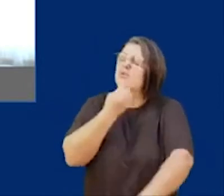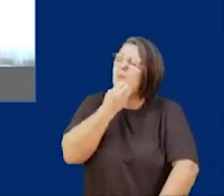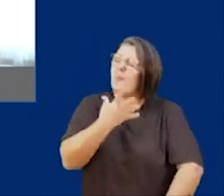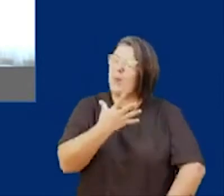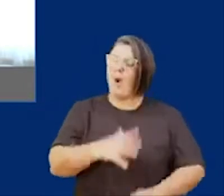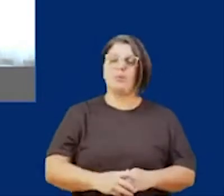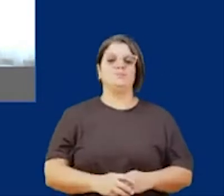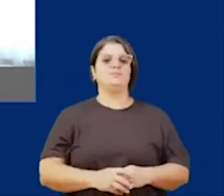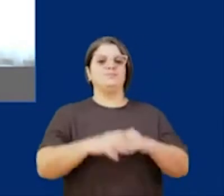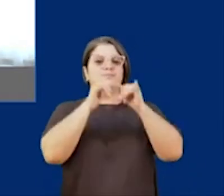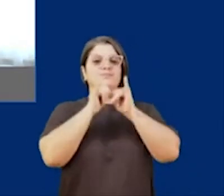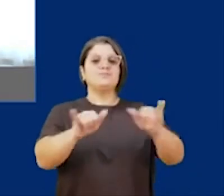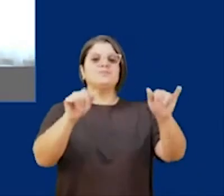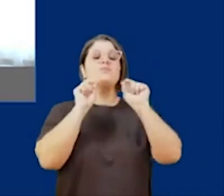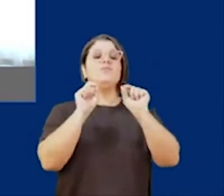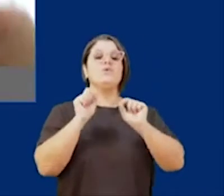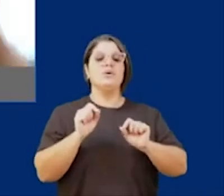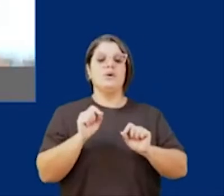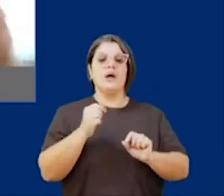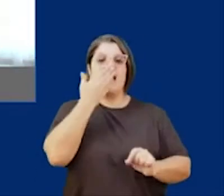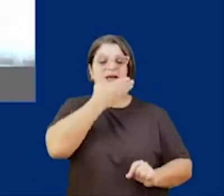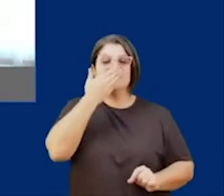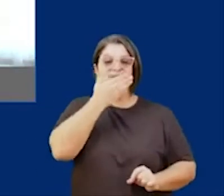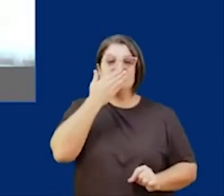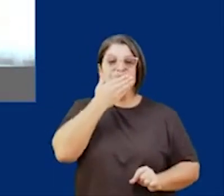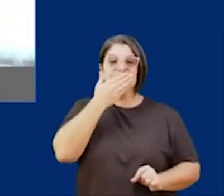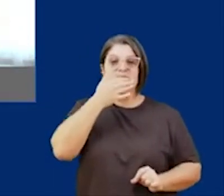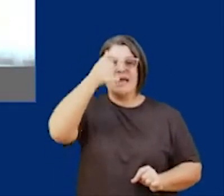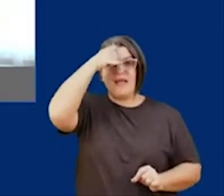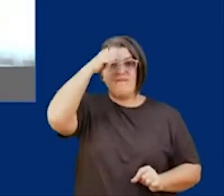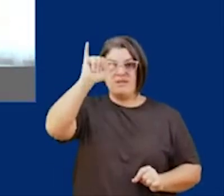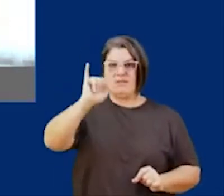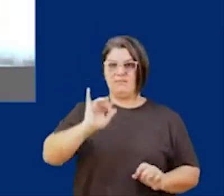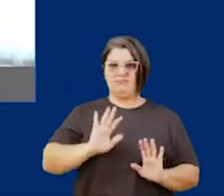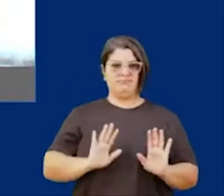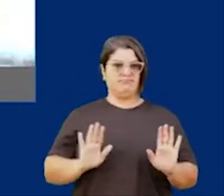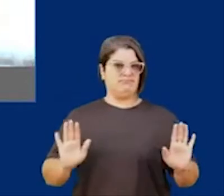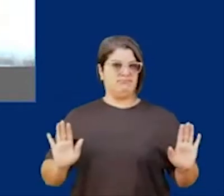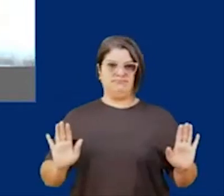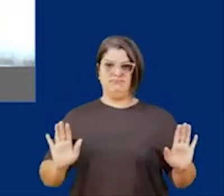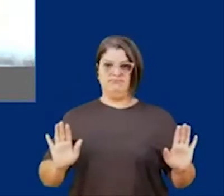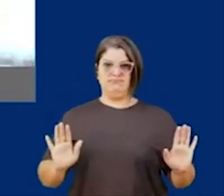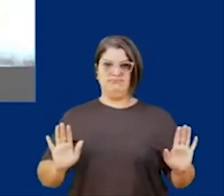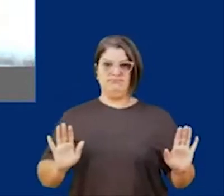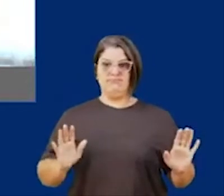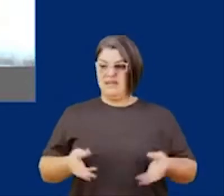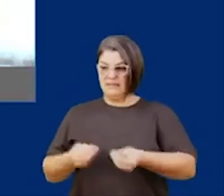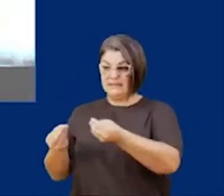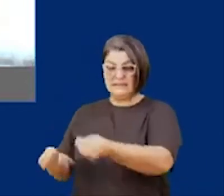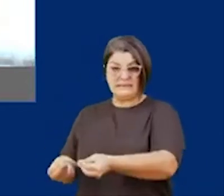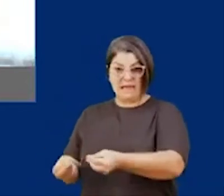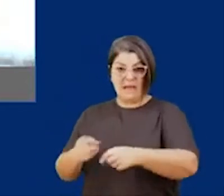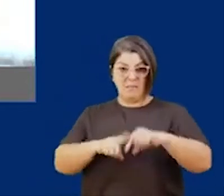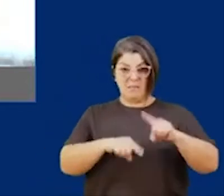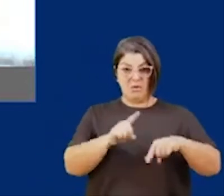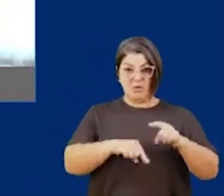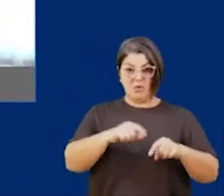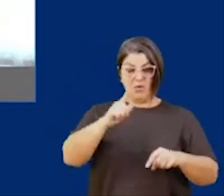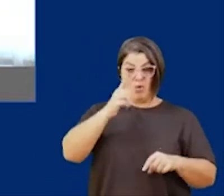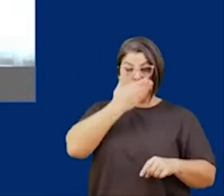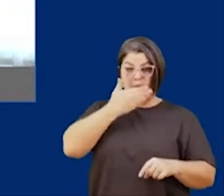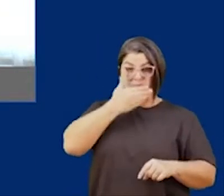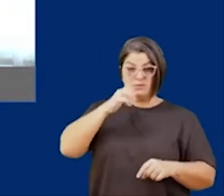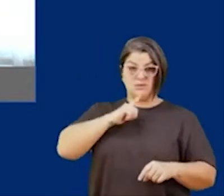mensagem importante é não oferecer açúcar, nem colocar açúcar nas preparações, nem oferecer produtos que tenham açúcar. E isso é